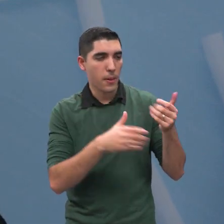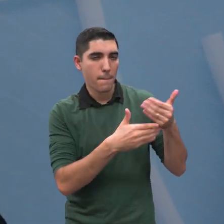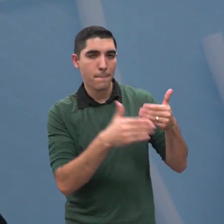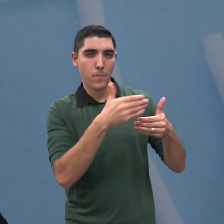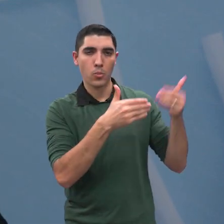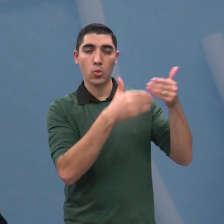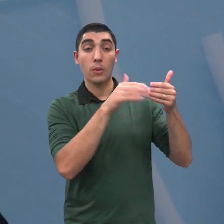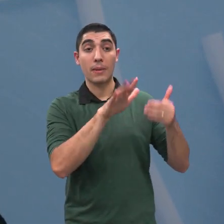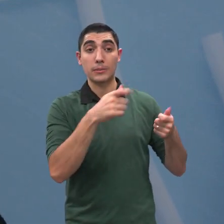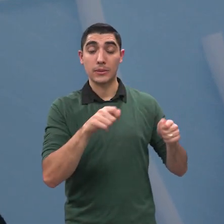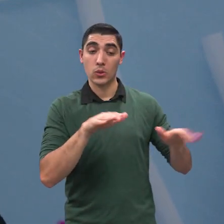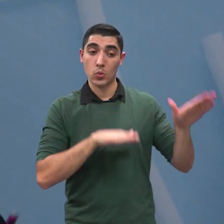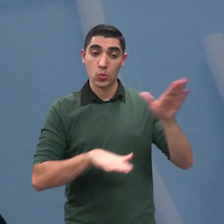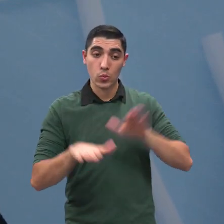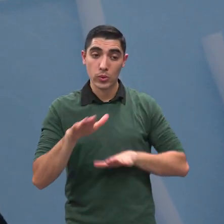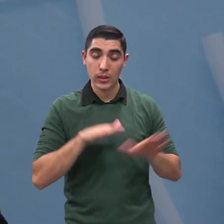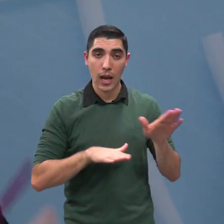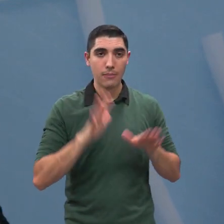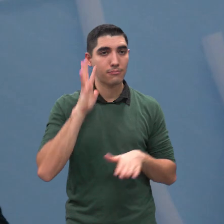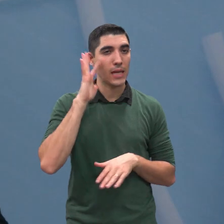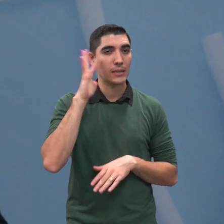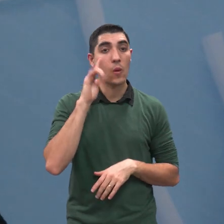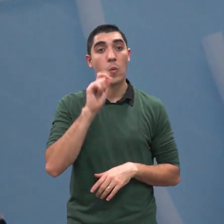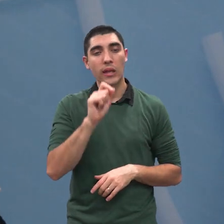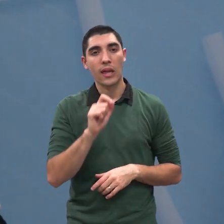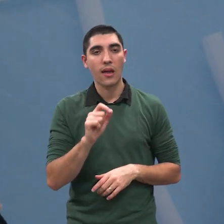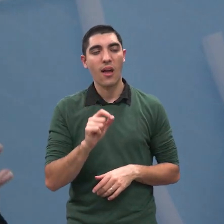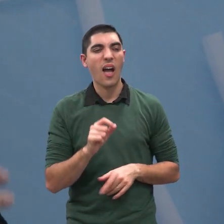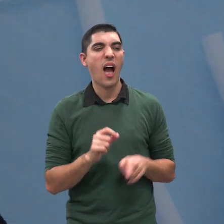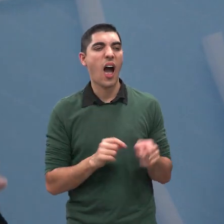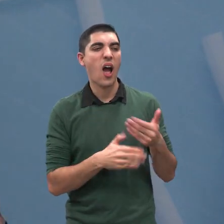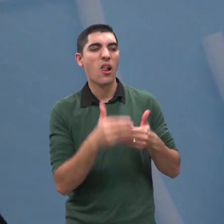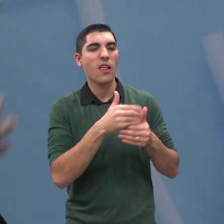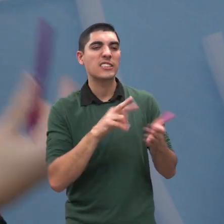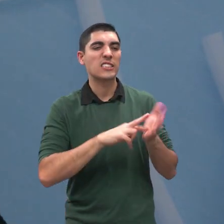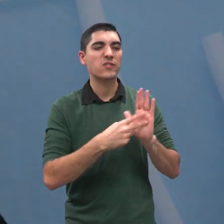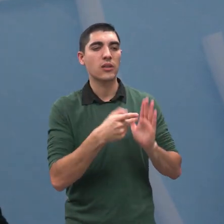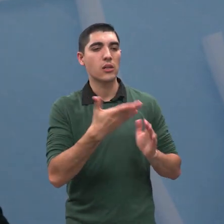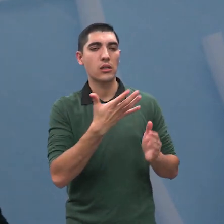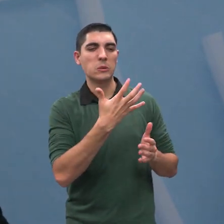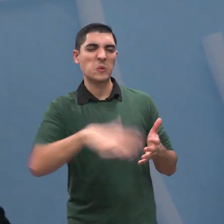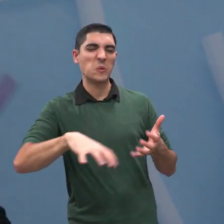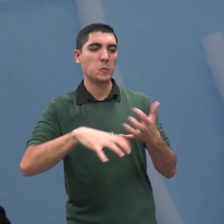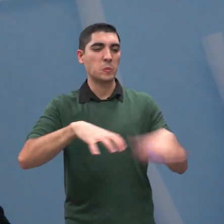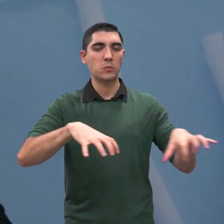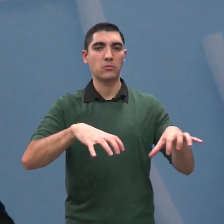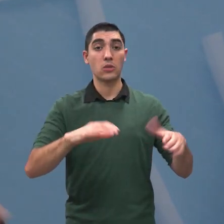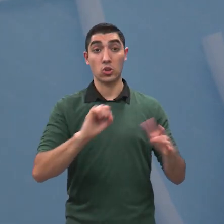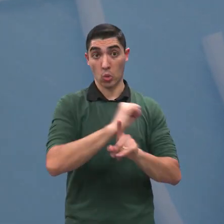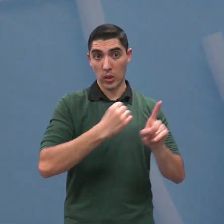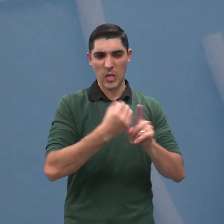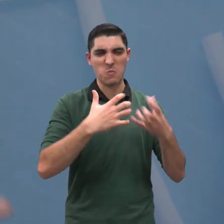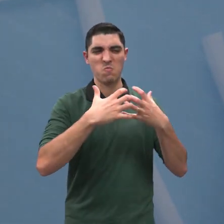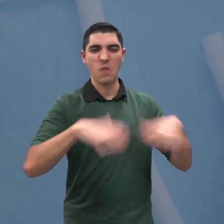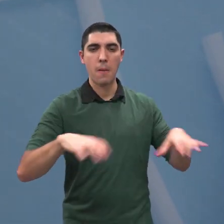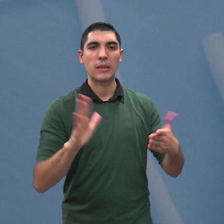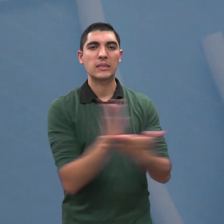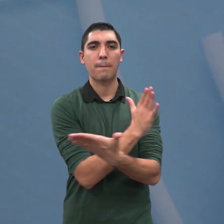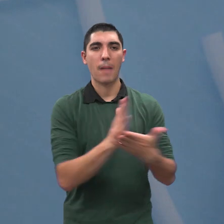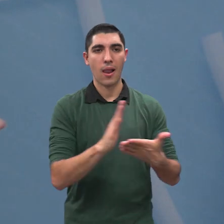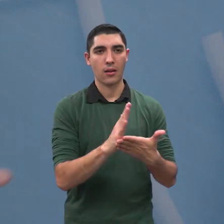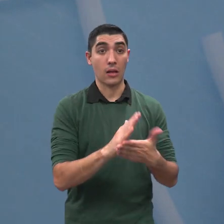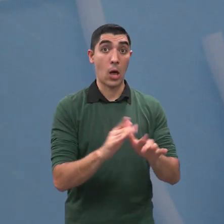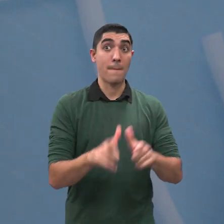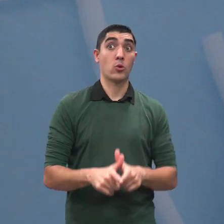a gente tem de tomar cuidado também para não virar uma segregação social, né? Sim. Vale lembrar que não há em todos os